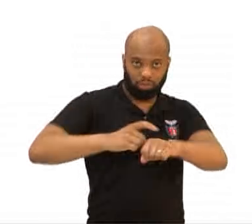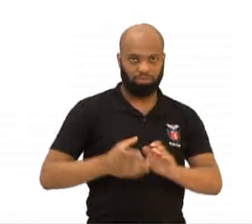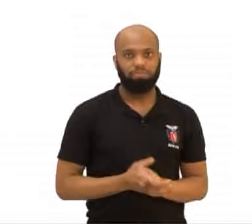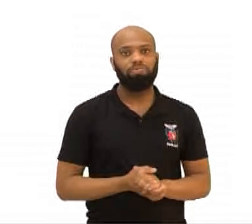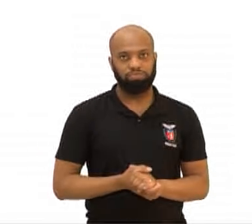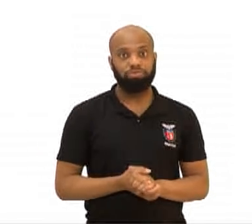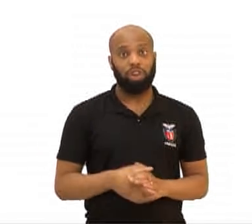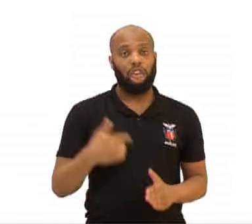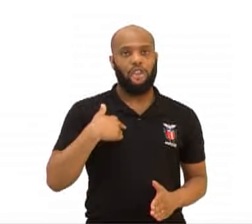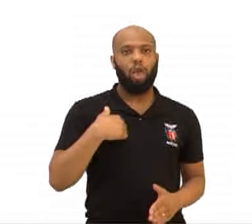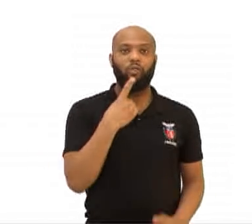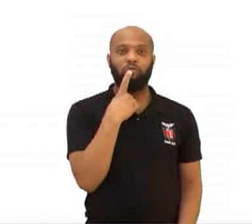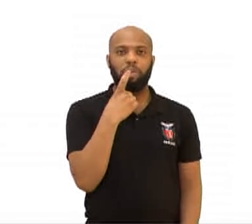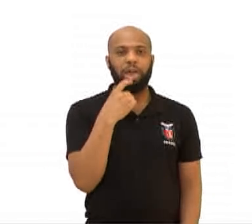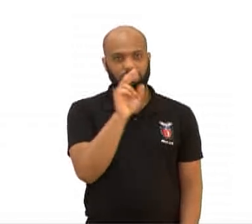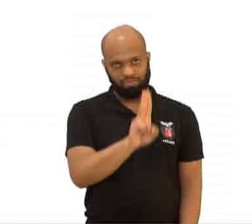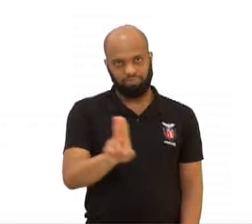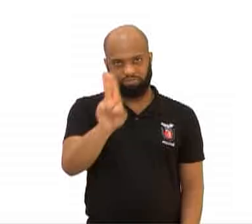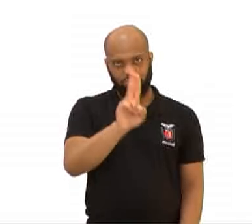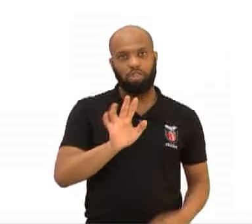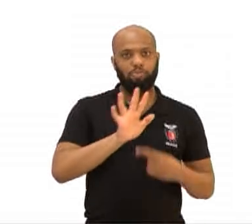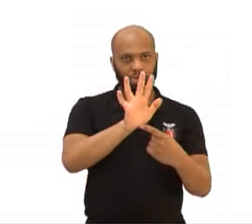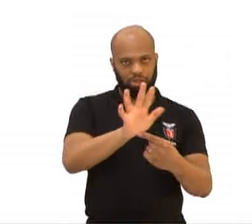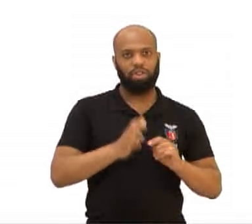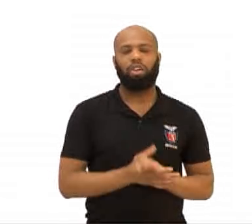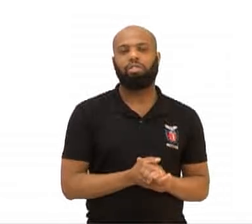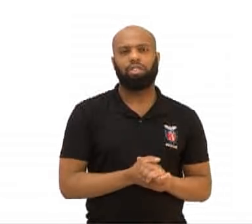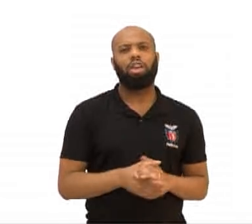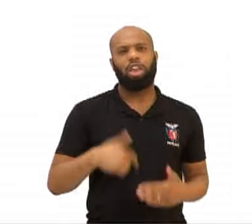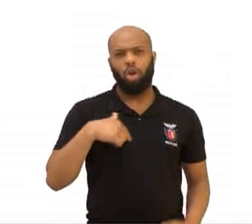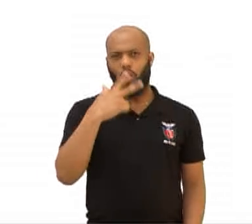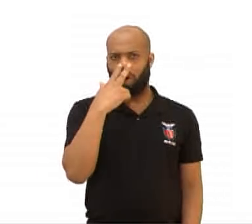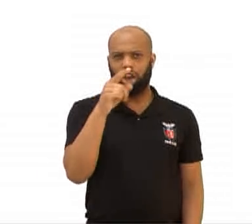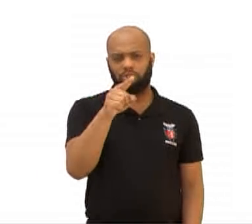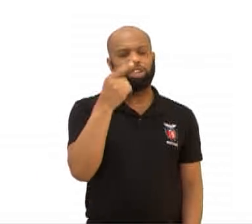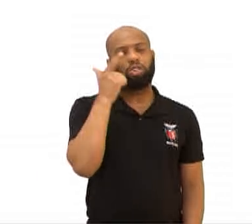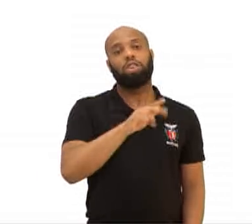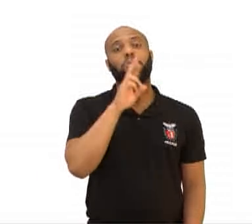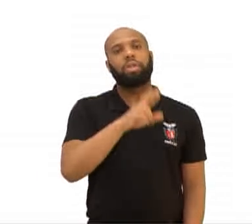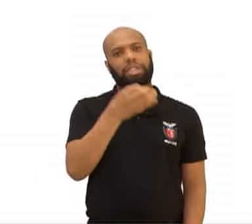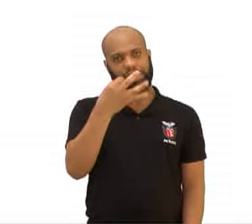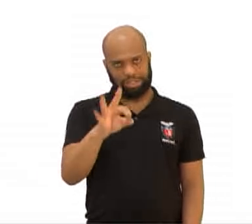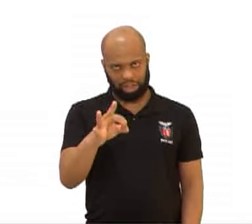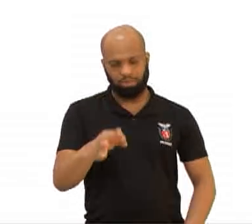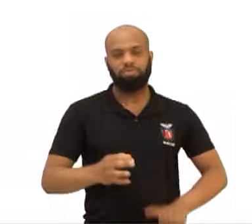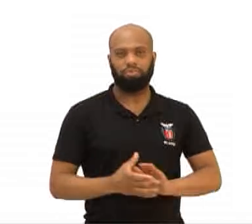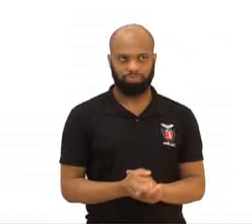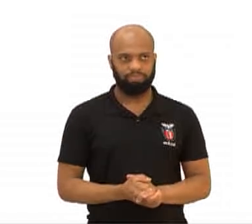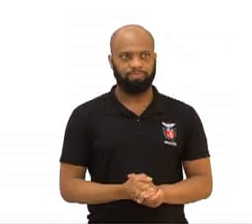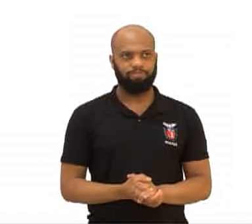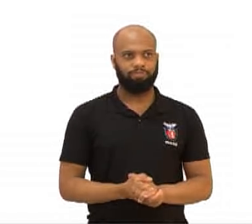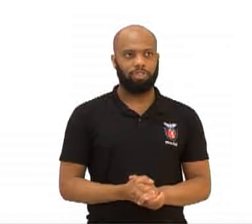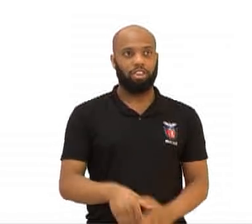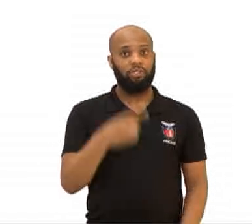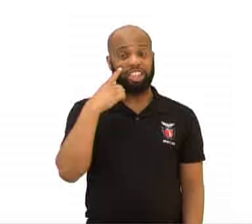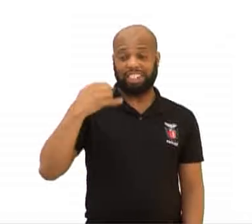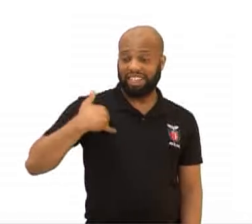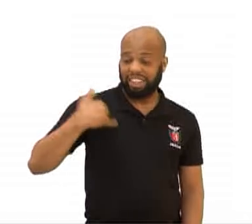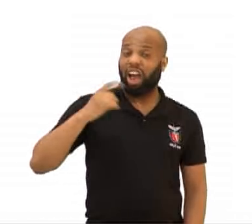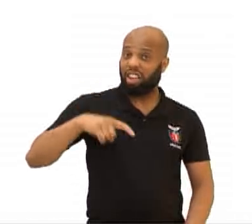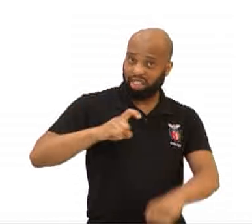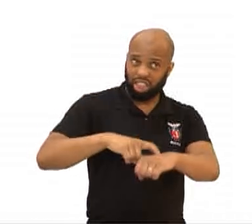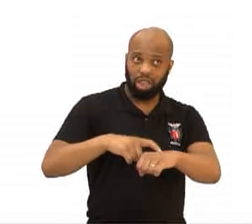eu grafei na cor vermelha aqui, né? Imagino que a maioria de vocês tenha acertado, pelo menos a maioria delas, né? Então,